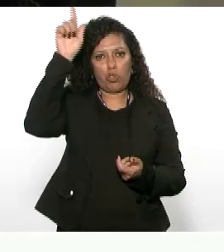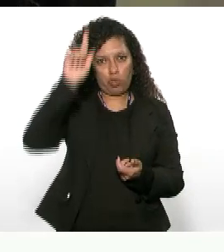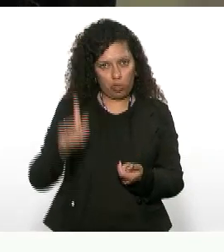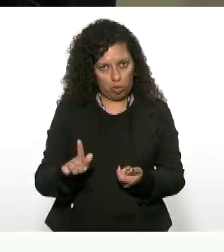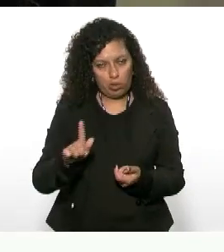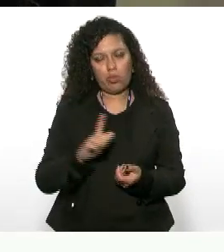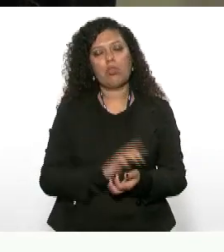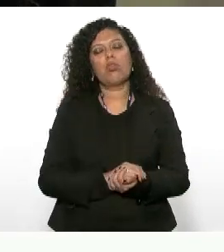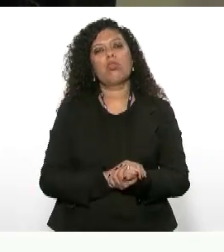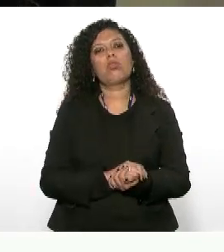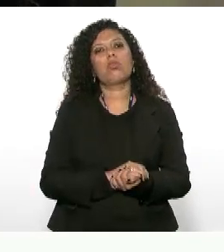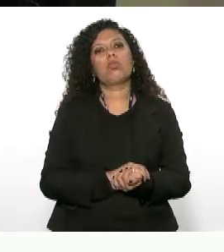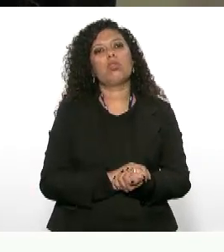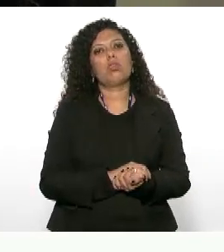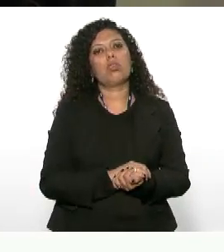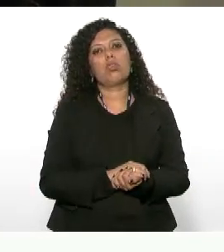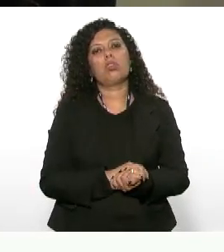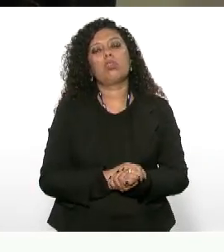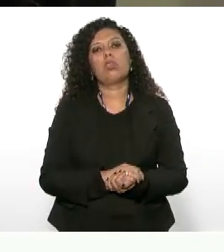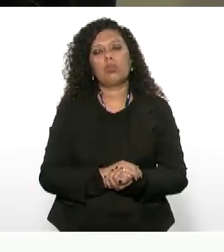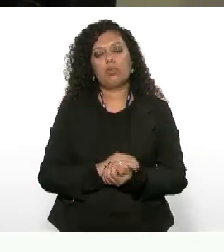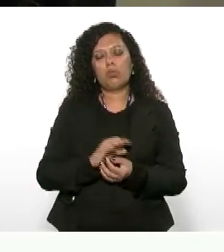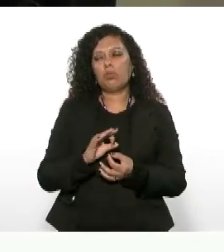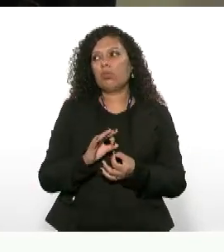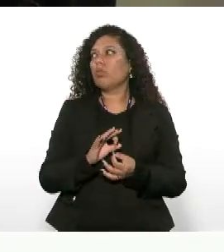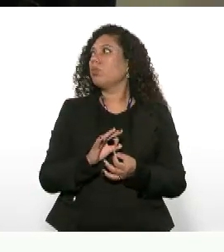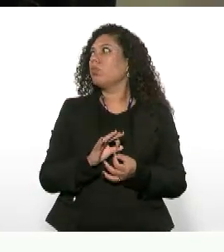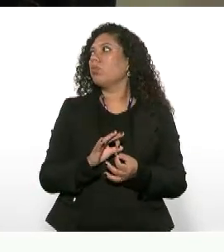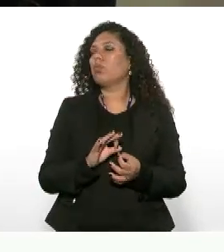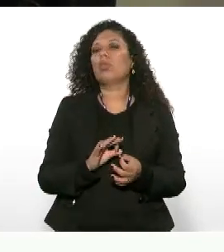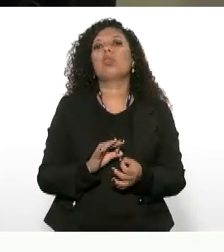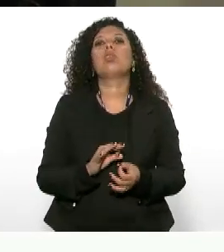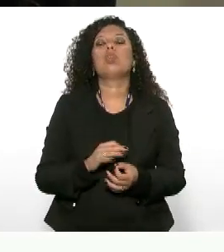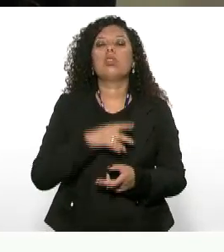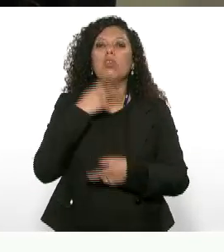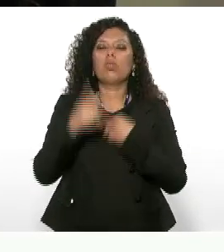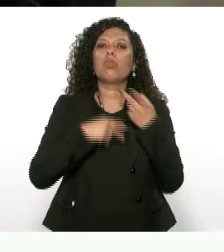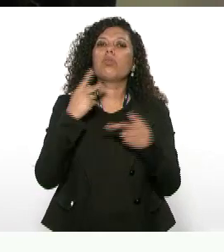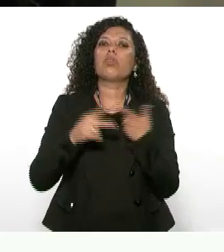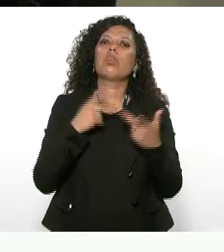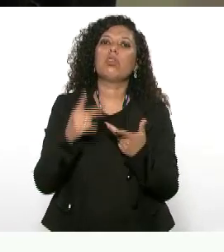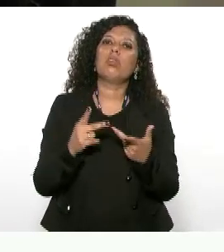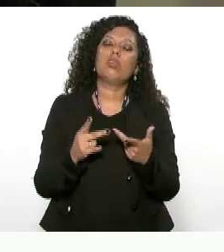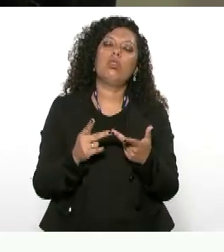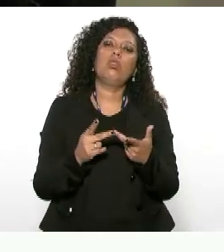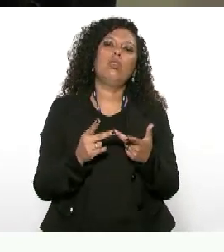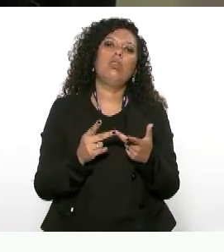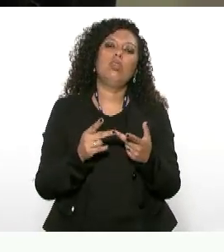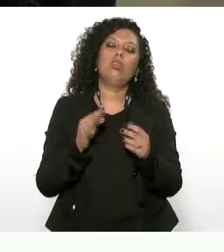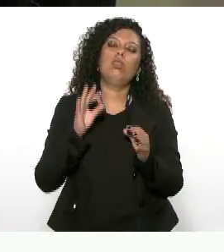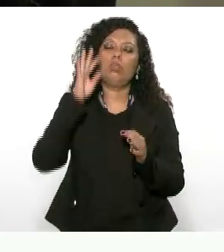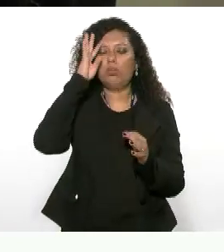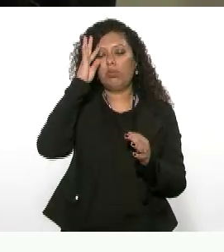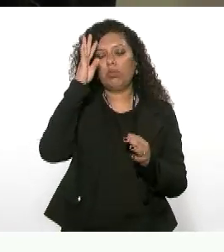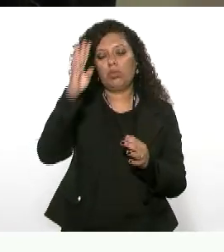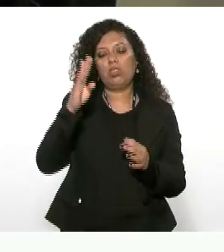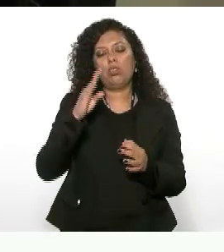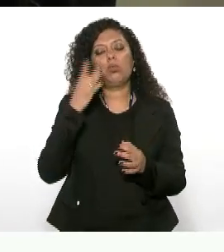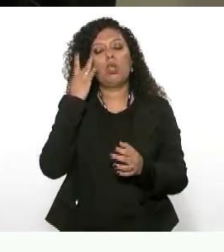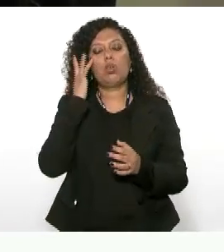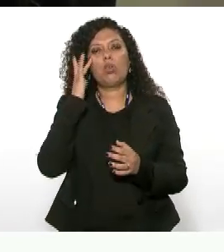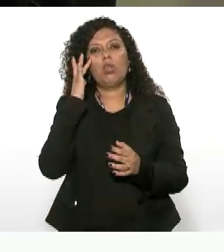e, especificamente, com relação à questão que julgo,